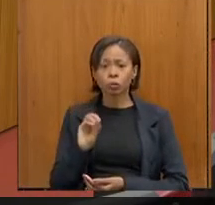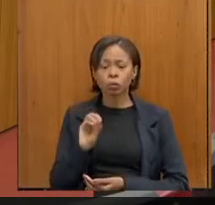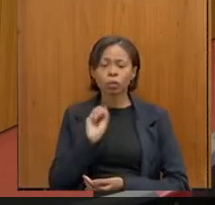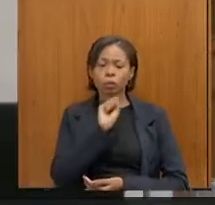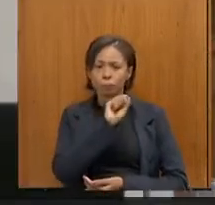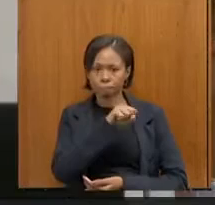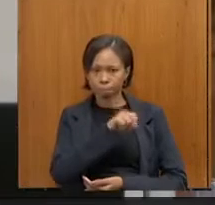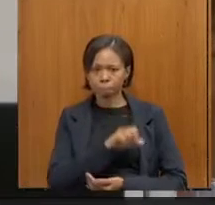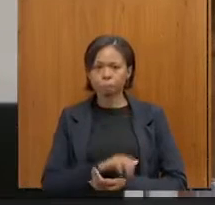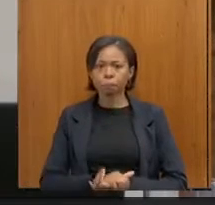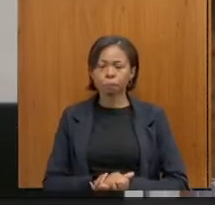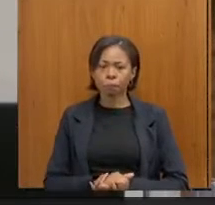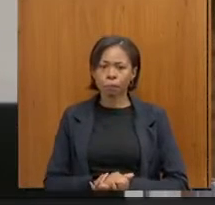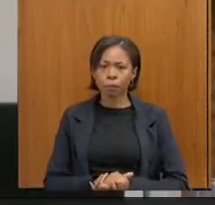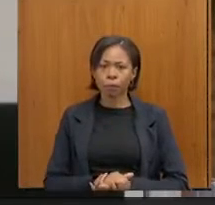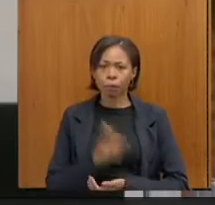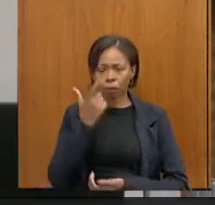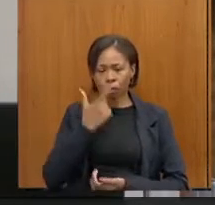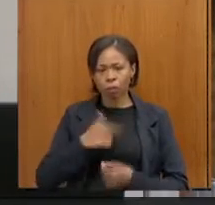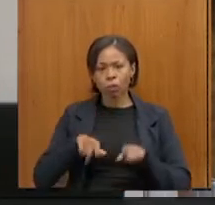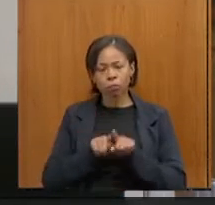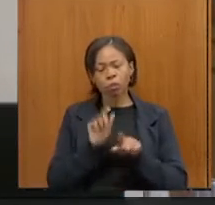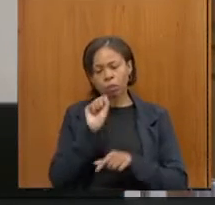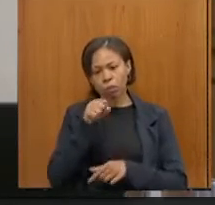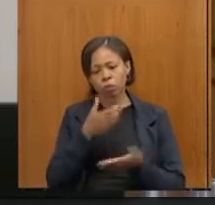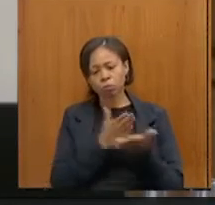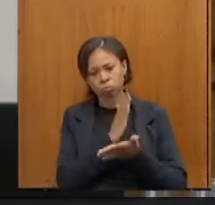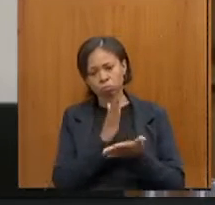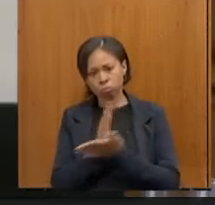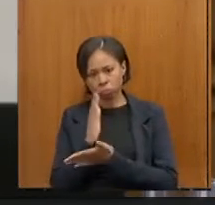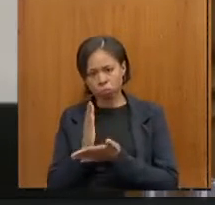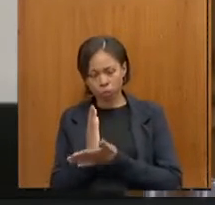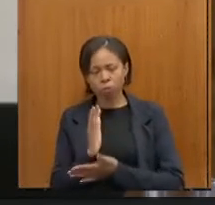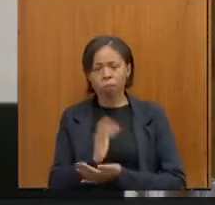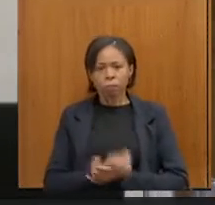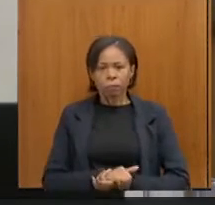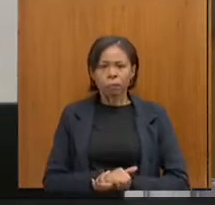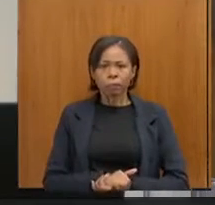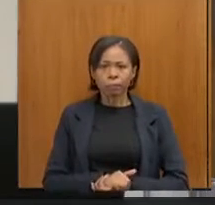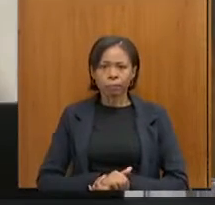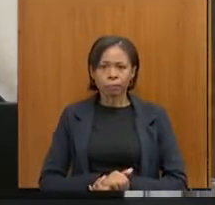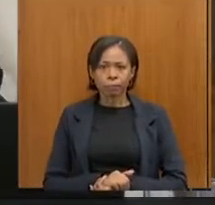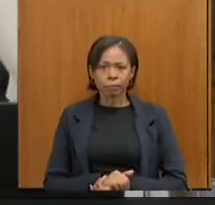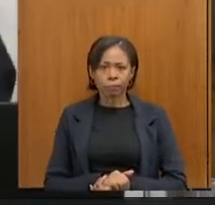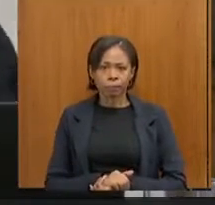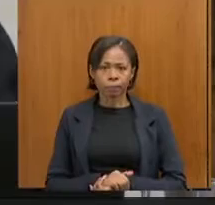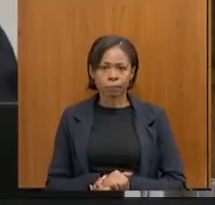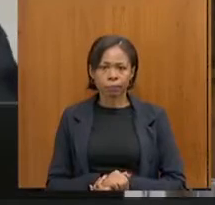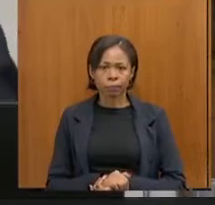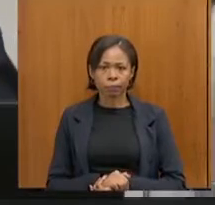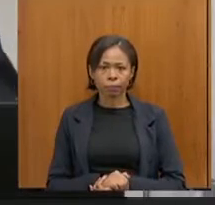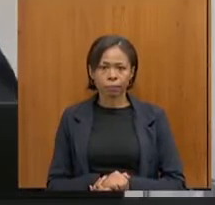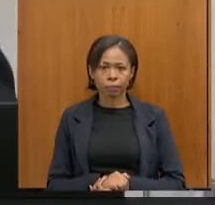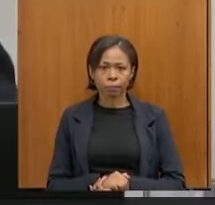Box Deputado Thiago conta também volta assim portanto aprovado na comissão de Minas e Energia SA que alimentos